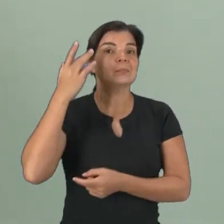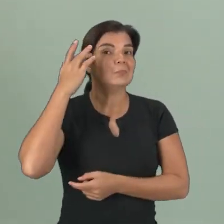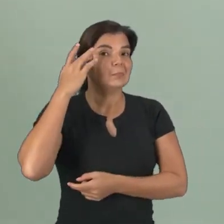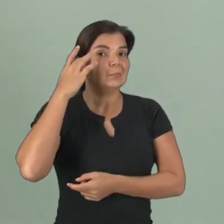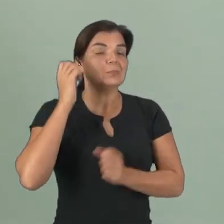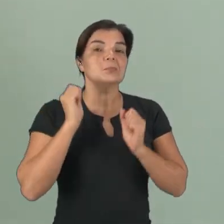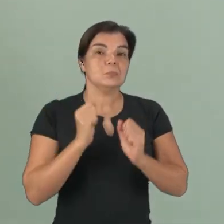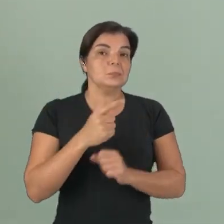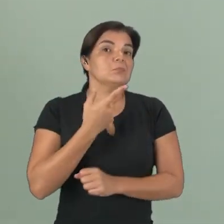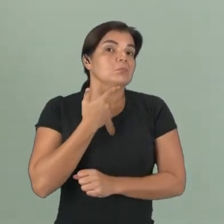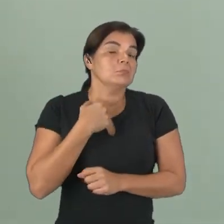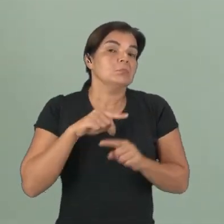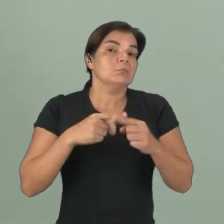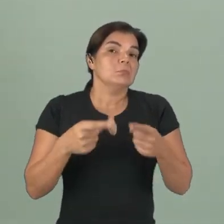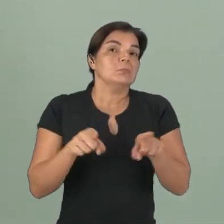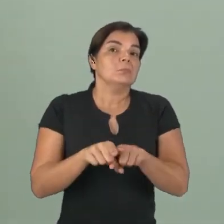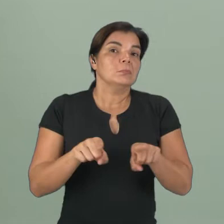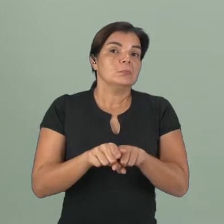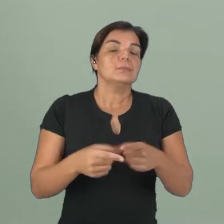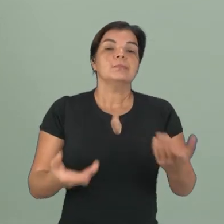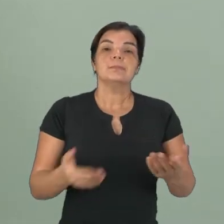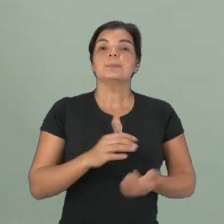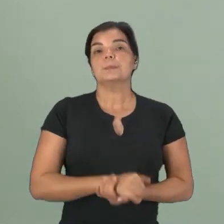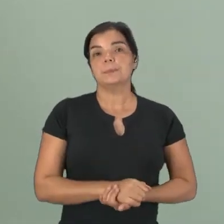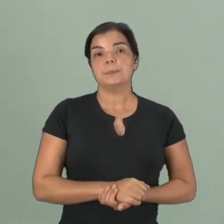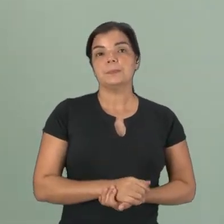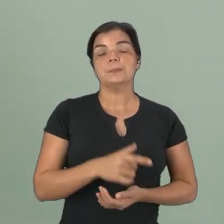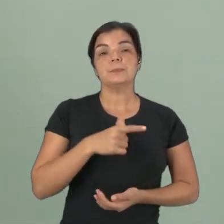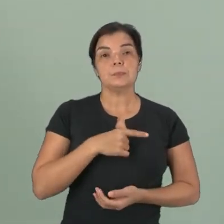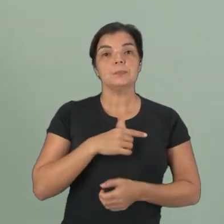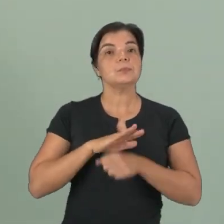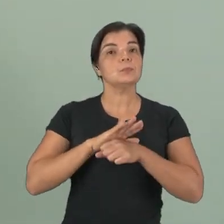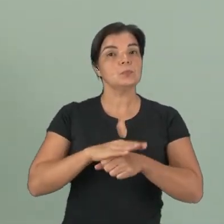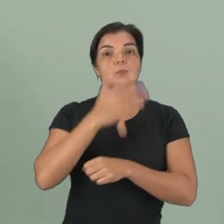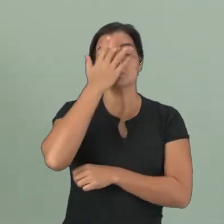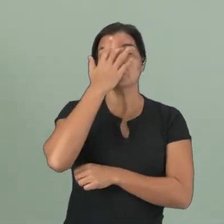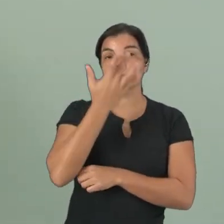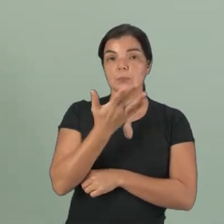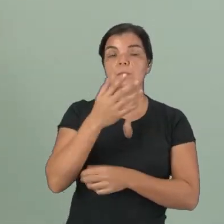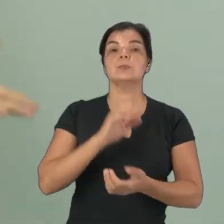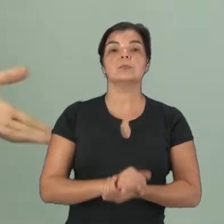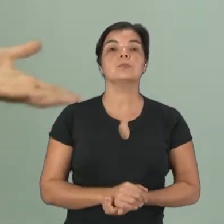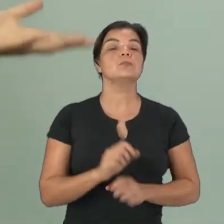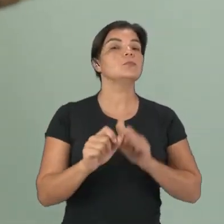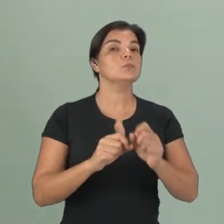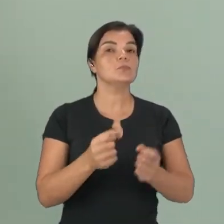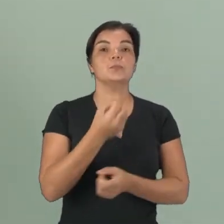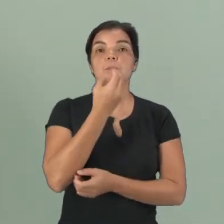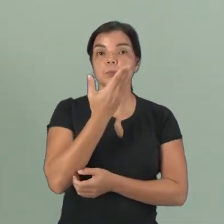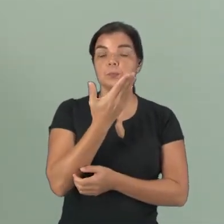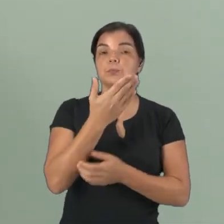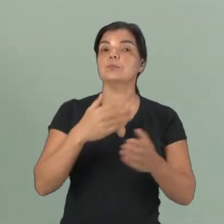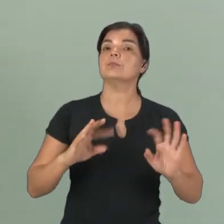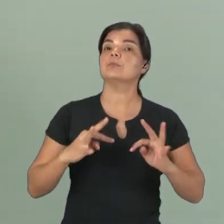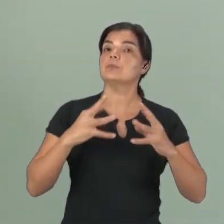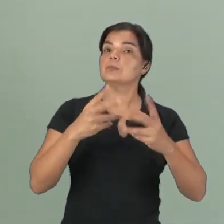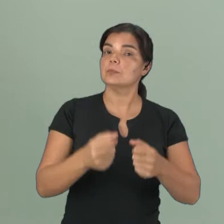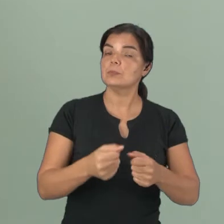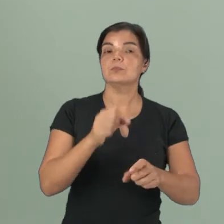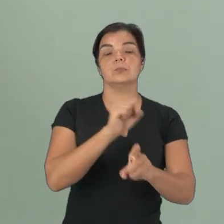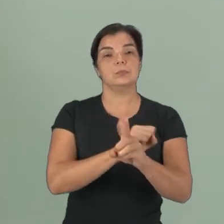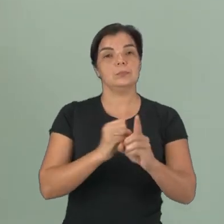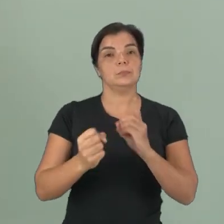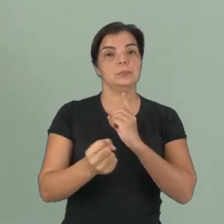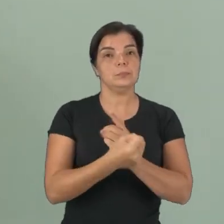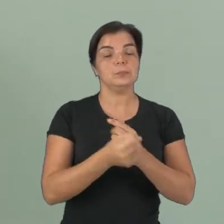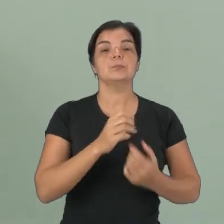gente pode querer, mas também aquilo que favorece, facilita e traz como bem comum, certo? Para toda a